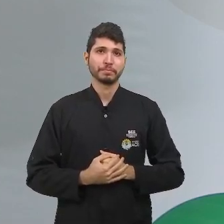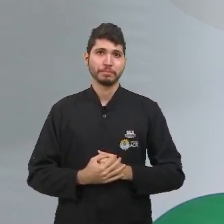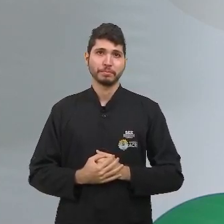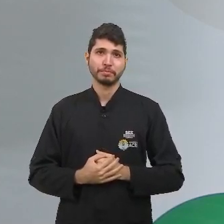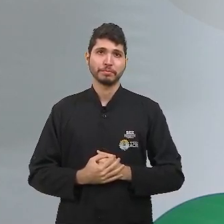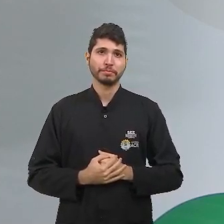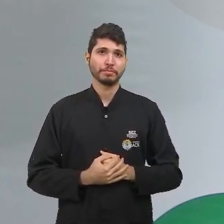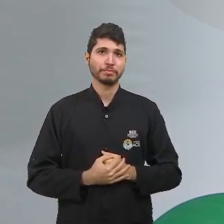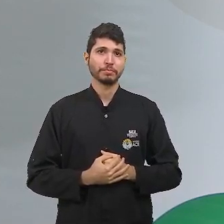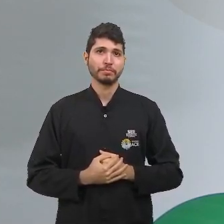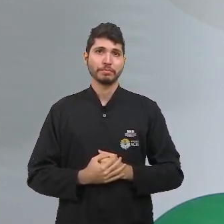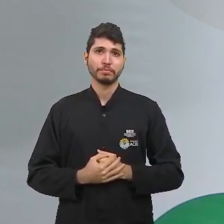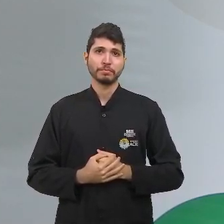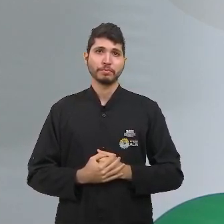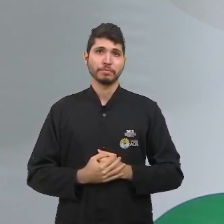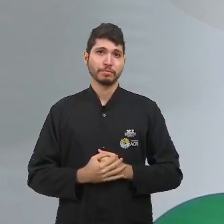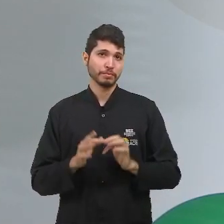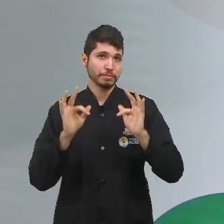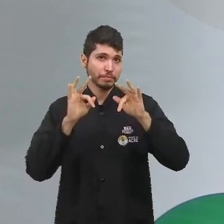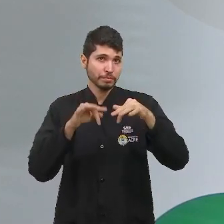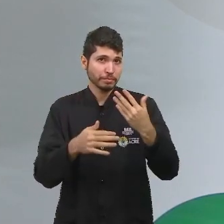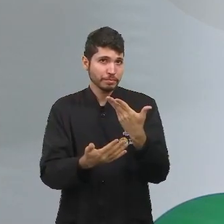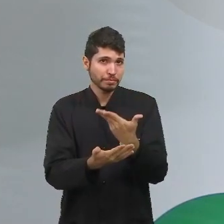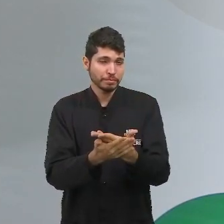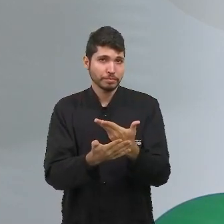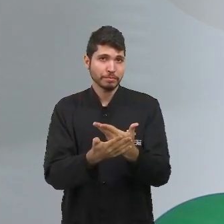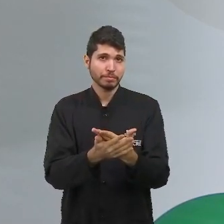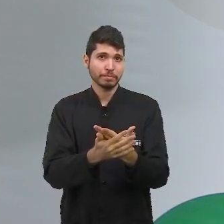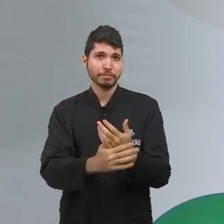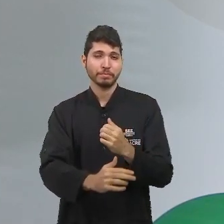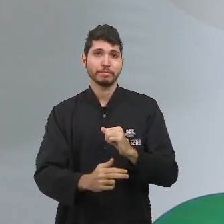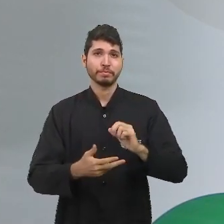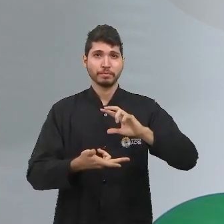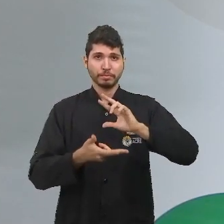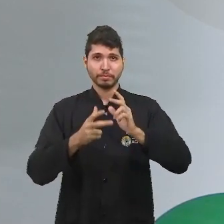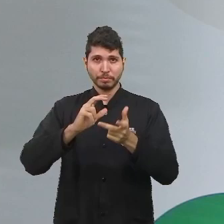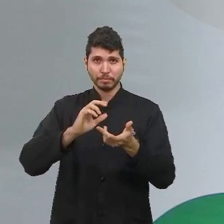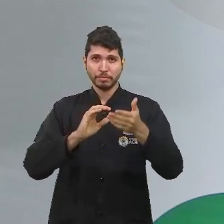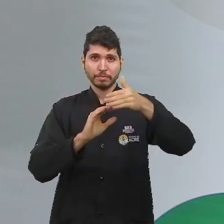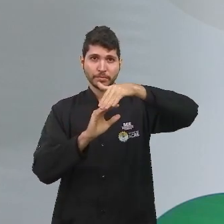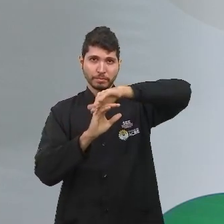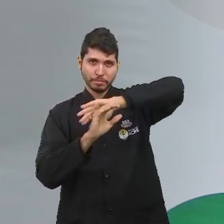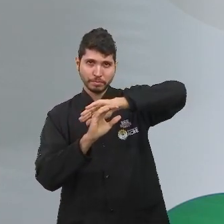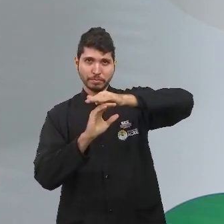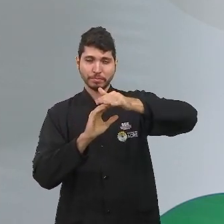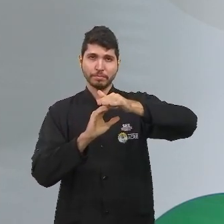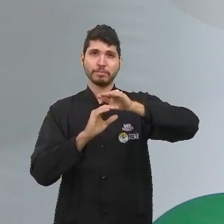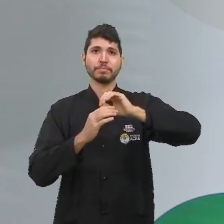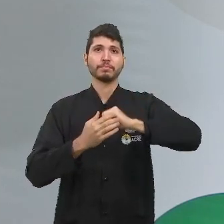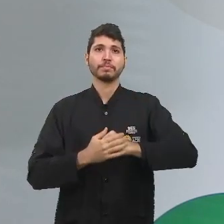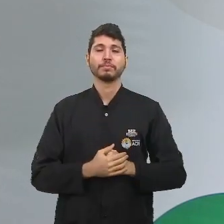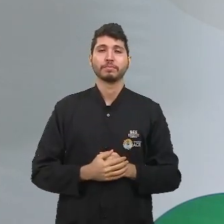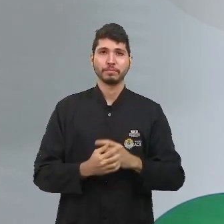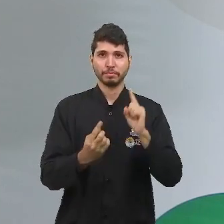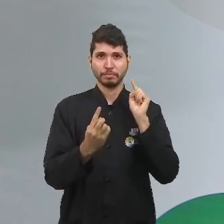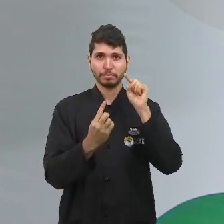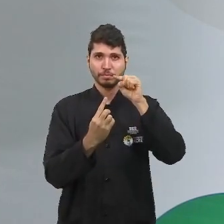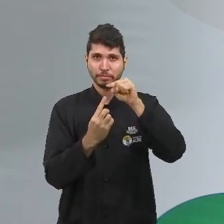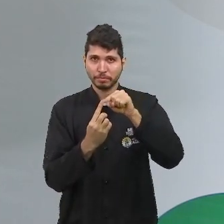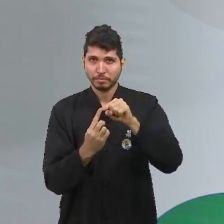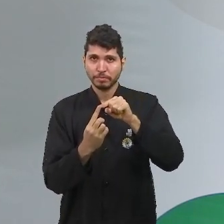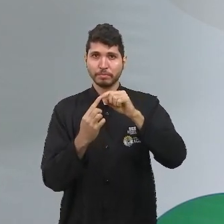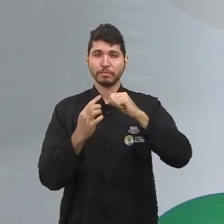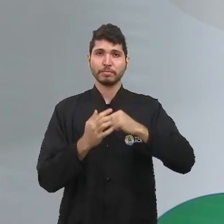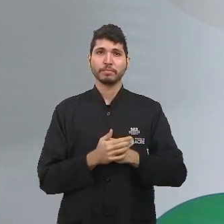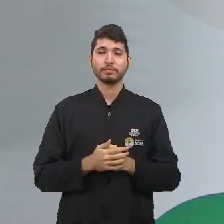Pois bem, nós vamos ficar aqui para essa aula de poliedros convexos, cujo objetivo foi apresentar a fórmula de